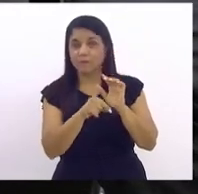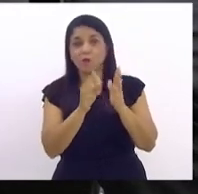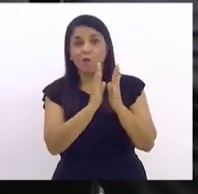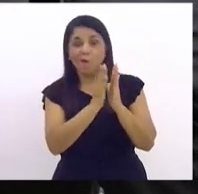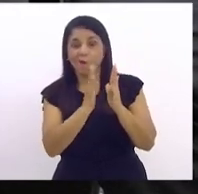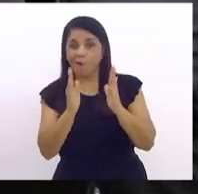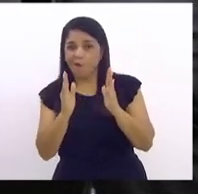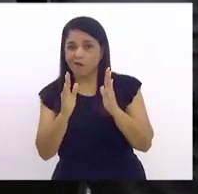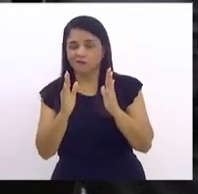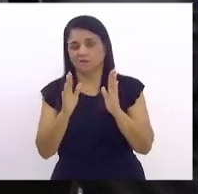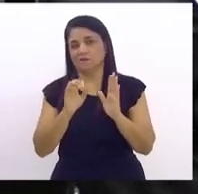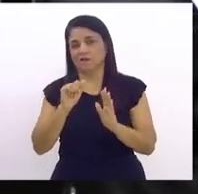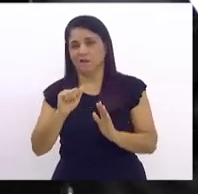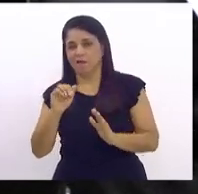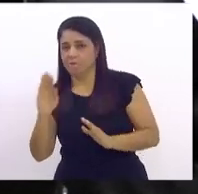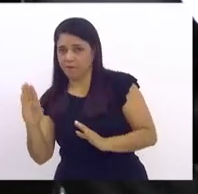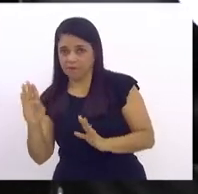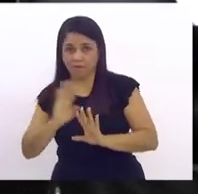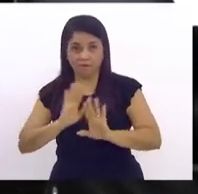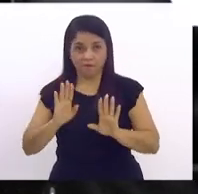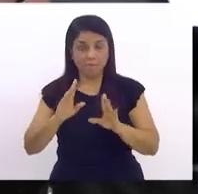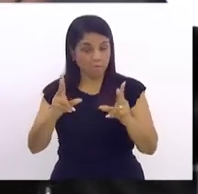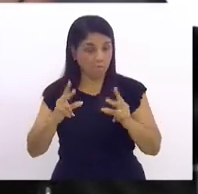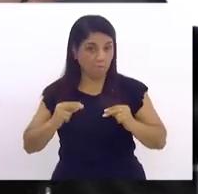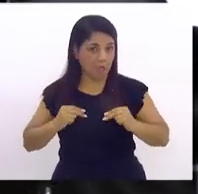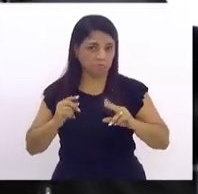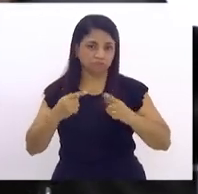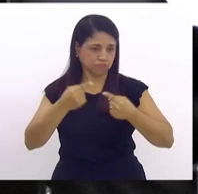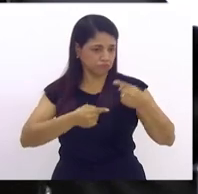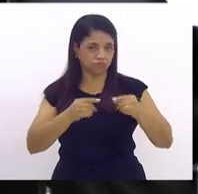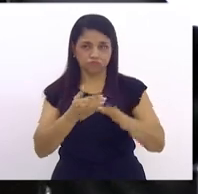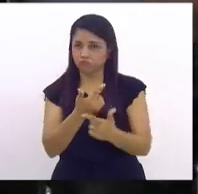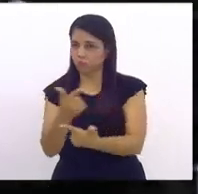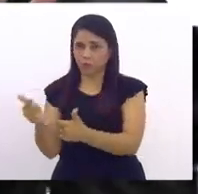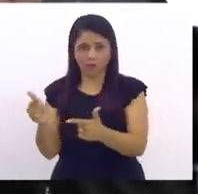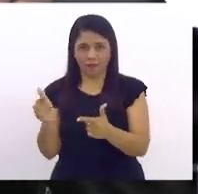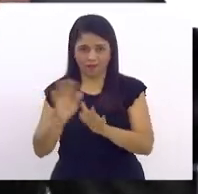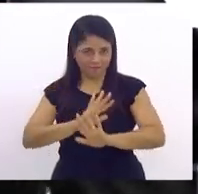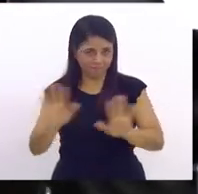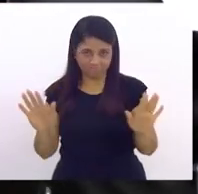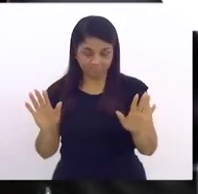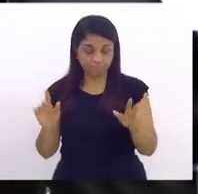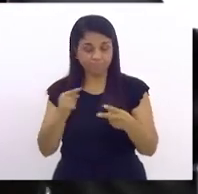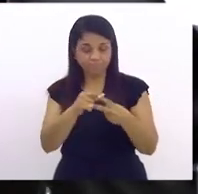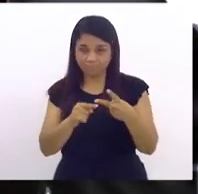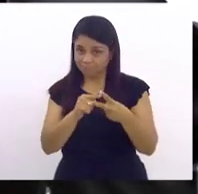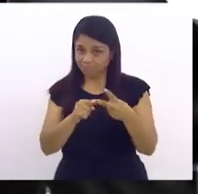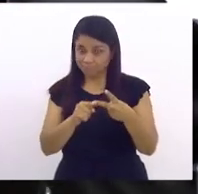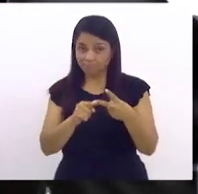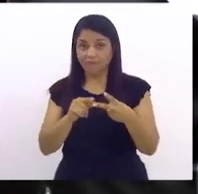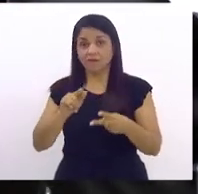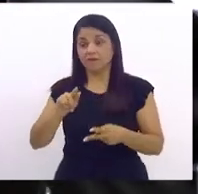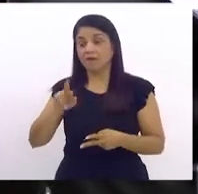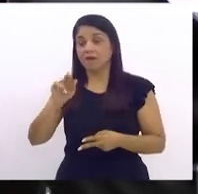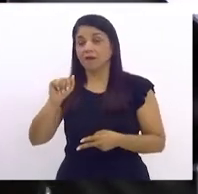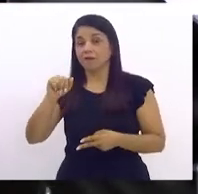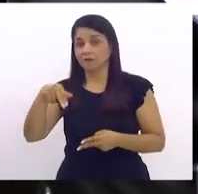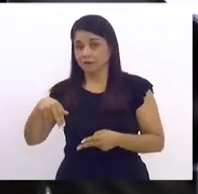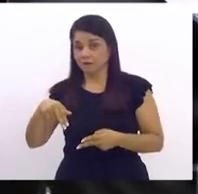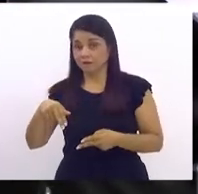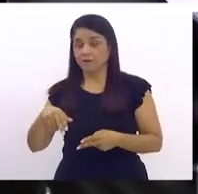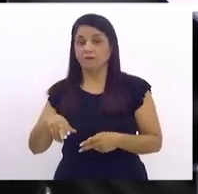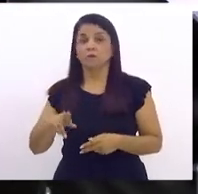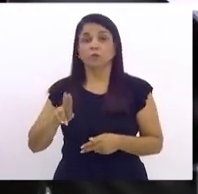A e B são méritos indiscutíveis, todos dois. A questão da GRAM, que é o B, é